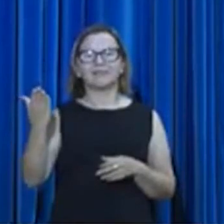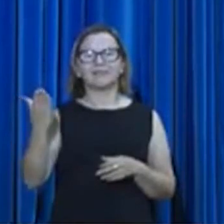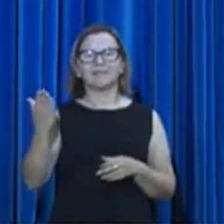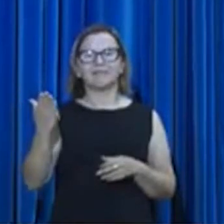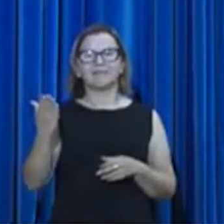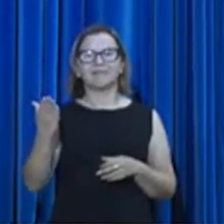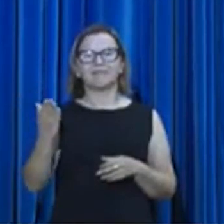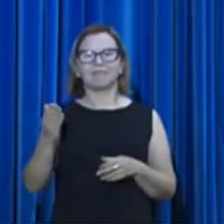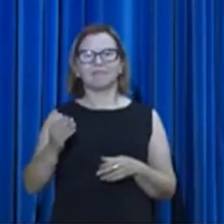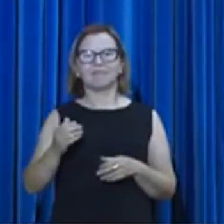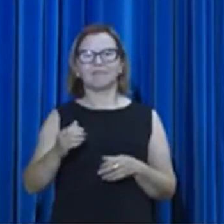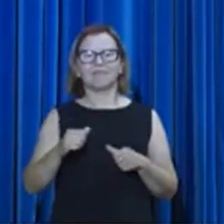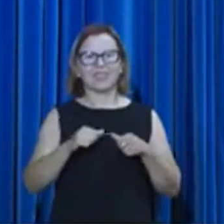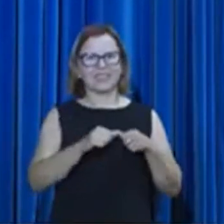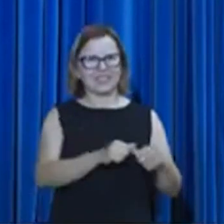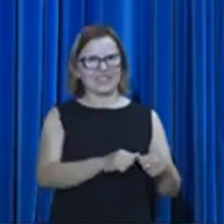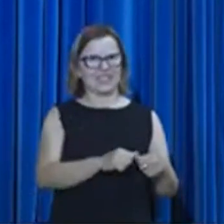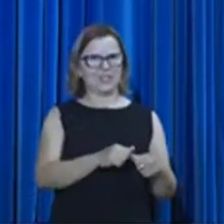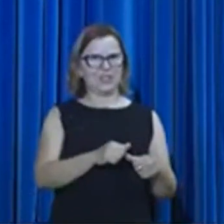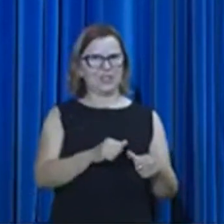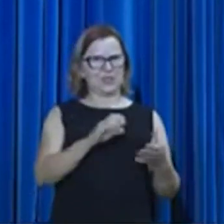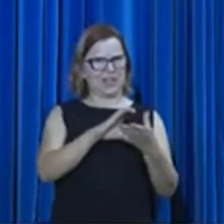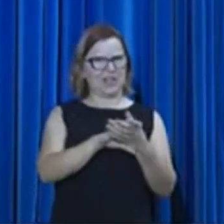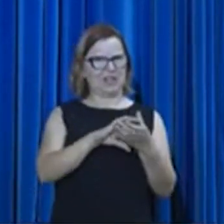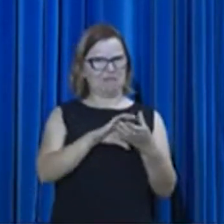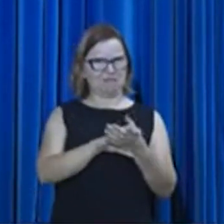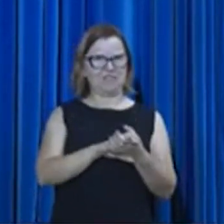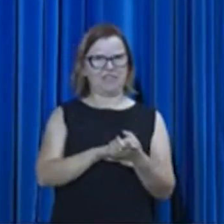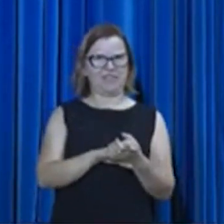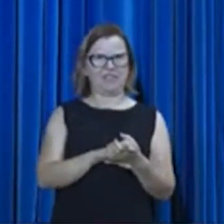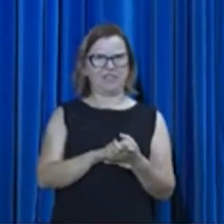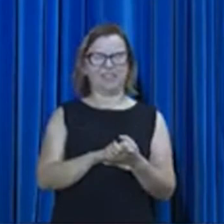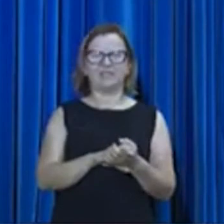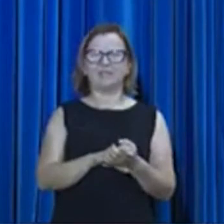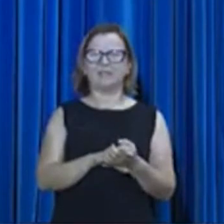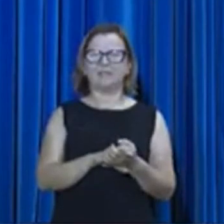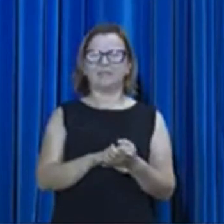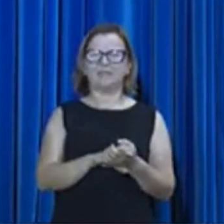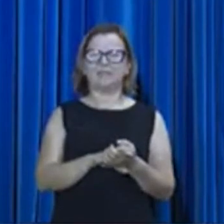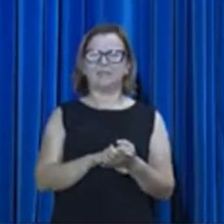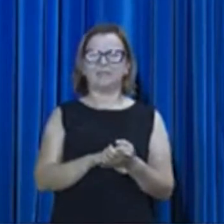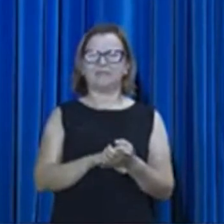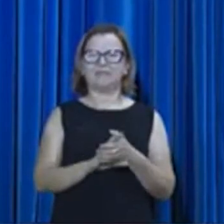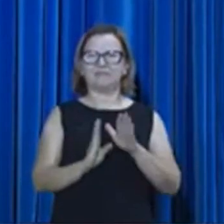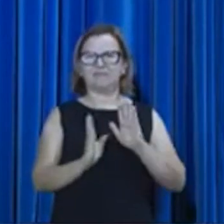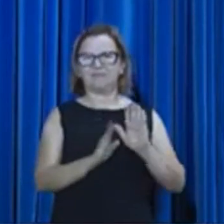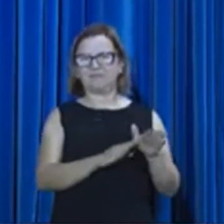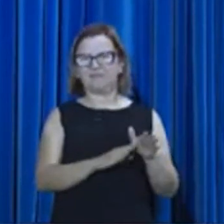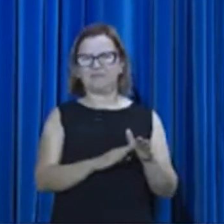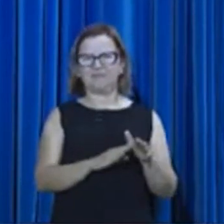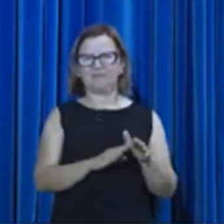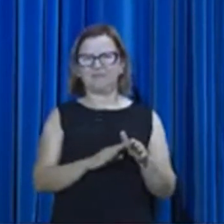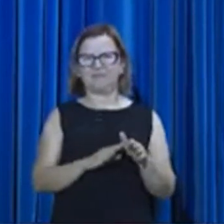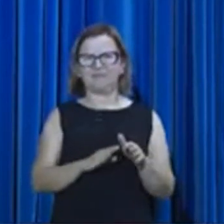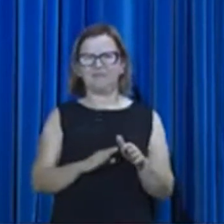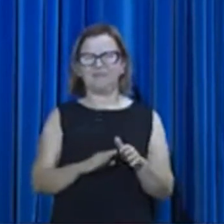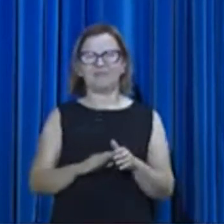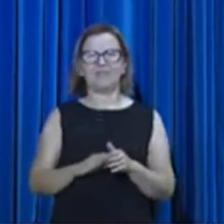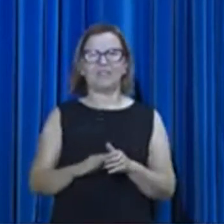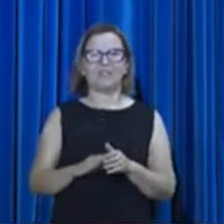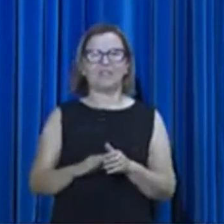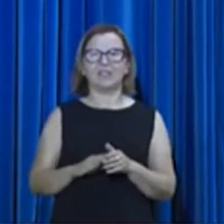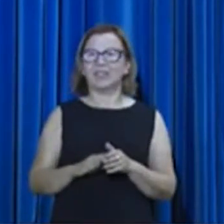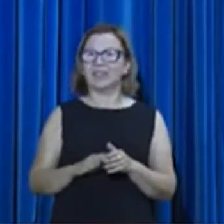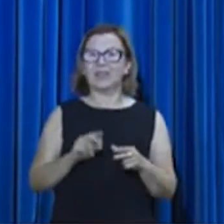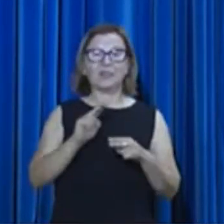esposa numa situação de vulnerabilidade. Ele descuidou dela. Ele